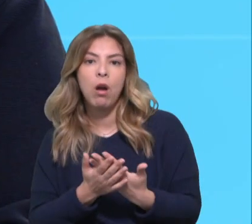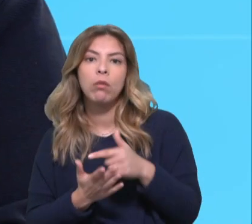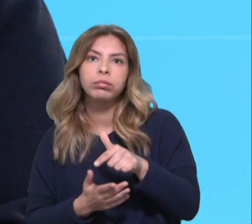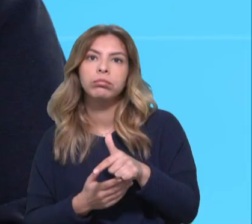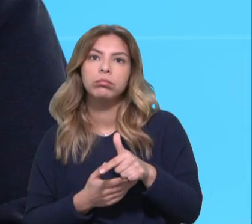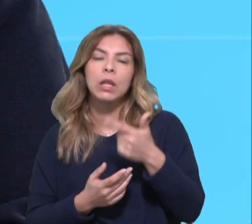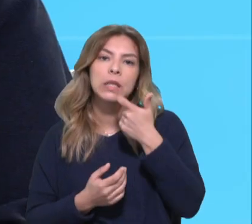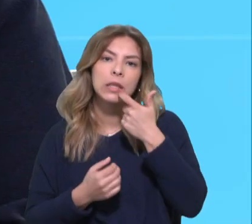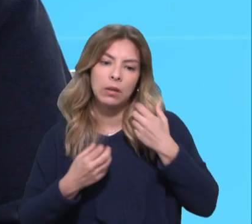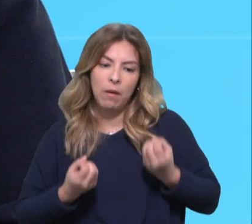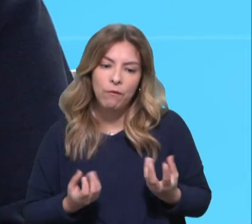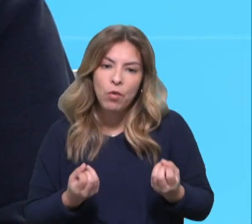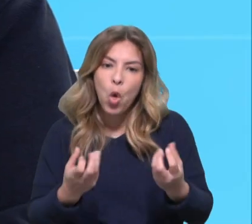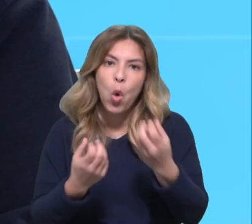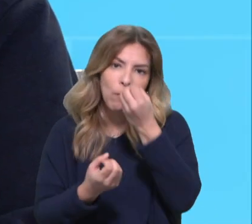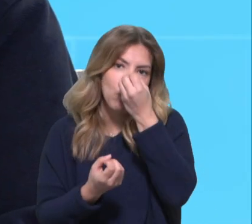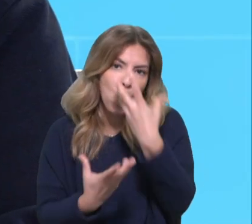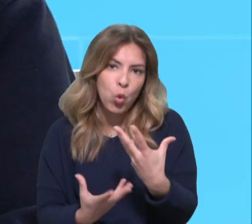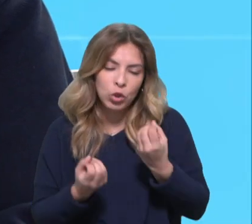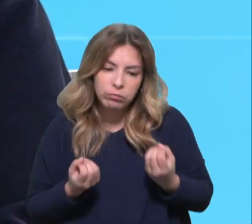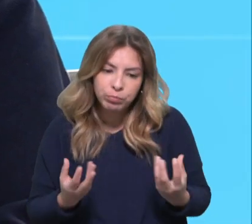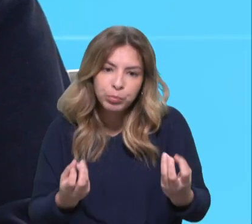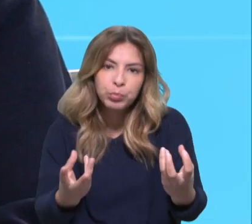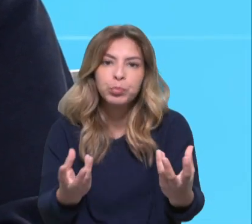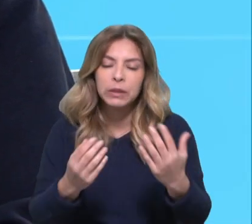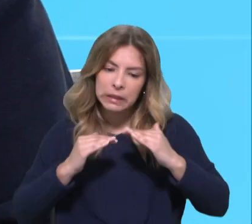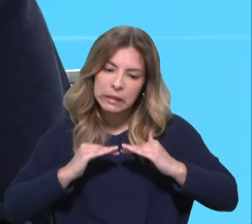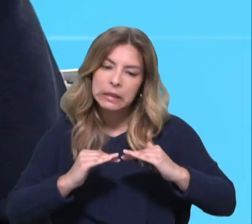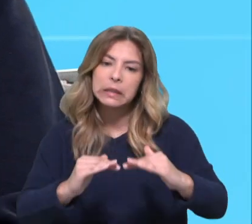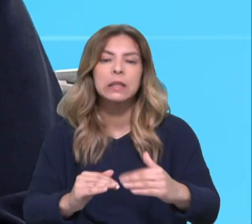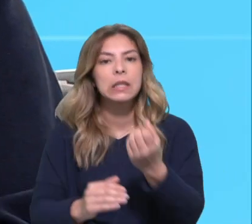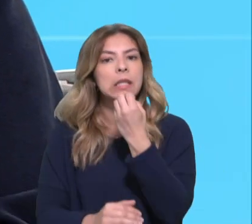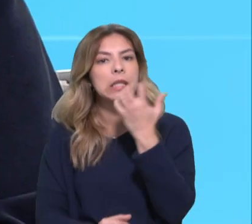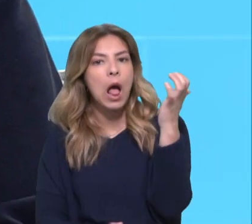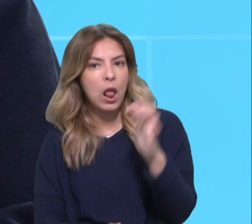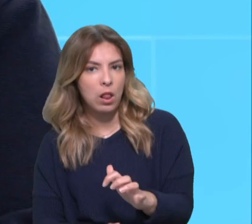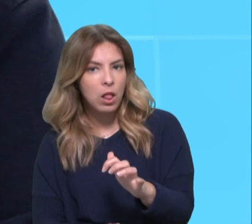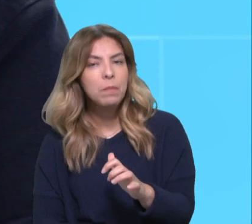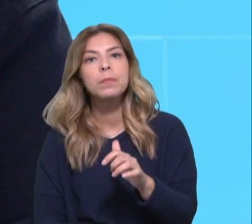tapetes de flores de sal, portanto, que vem precisamente do norte, da senhora vereadora